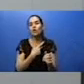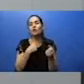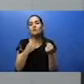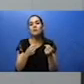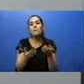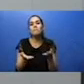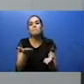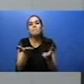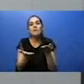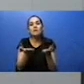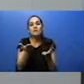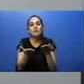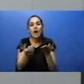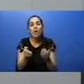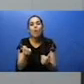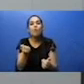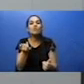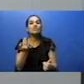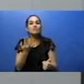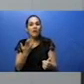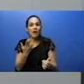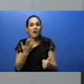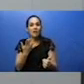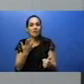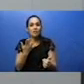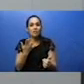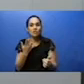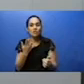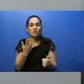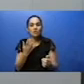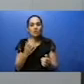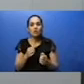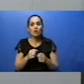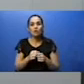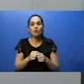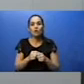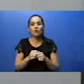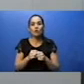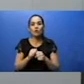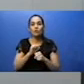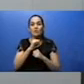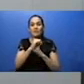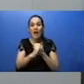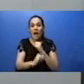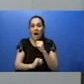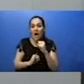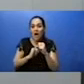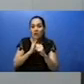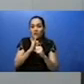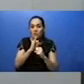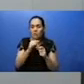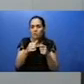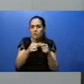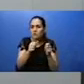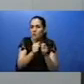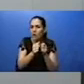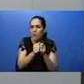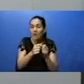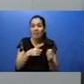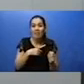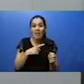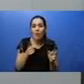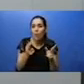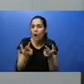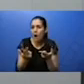as quantidades desses átomos que participam para que eles sejam representados na mesma quantidade do